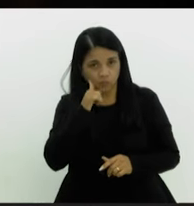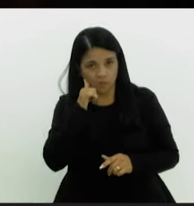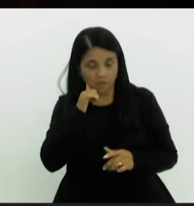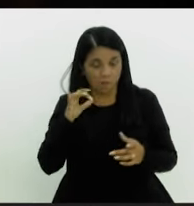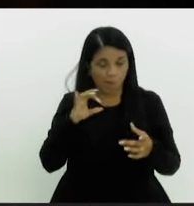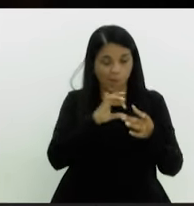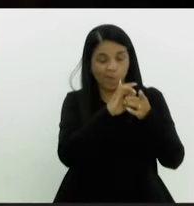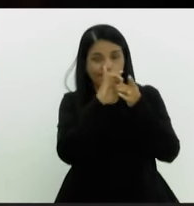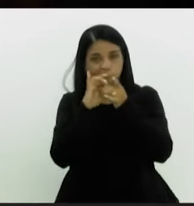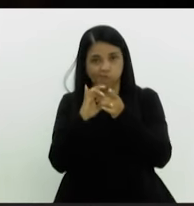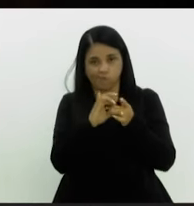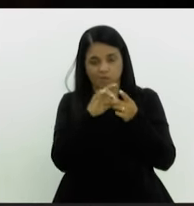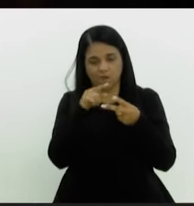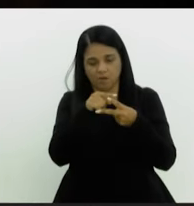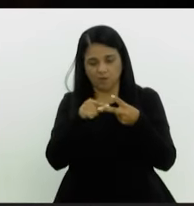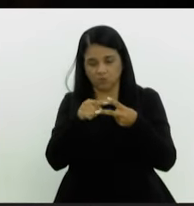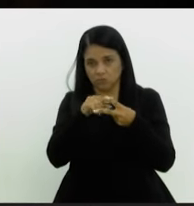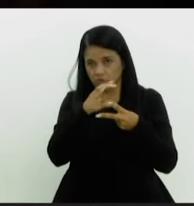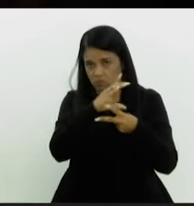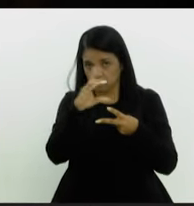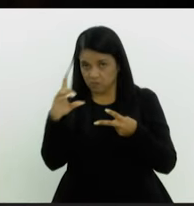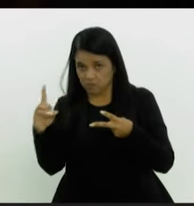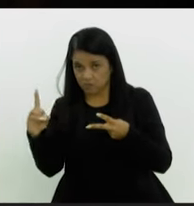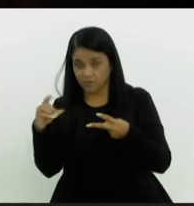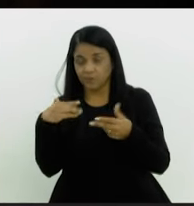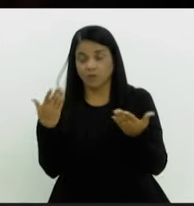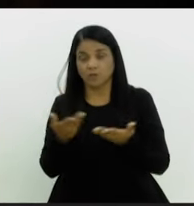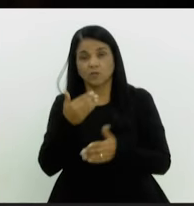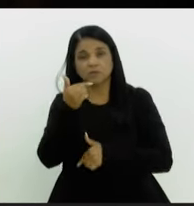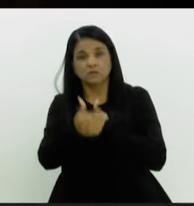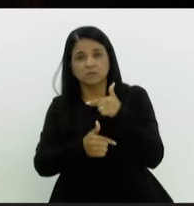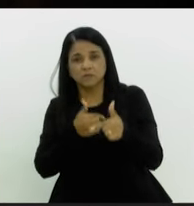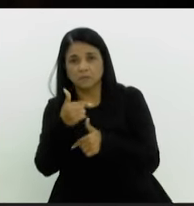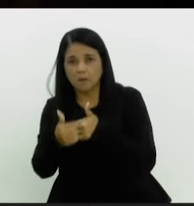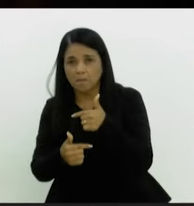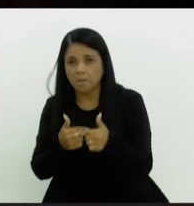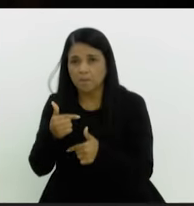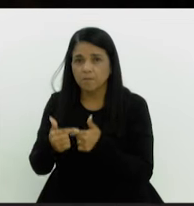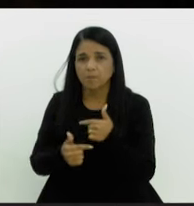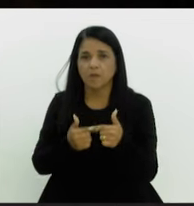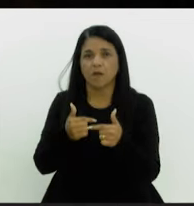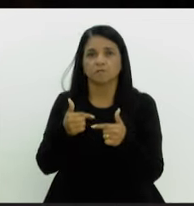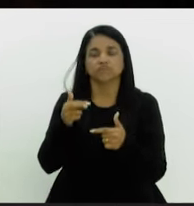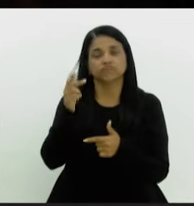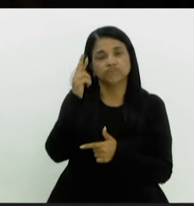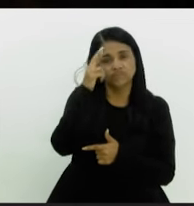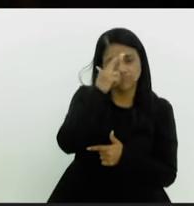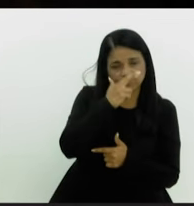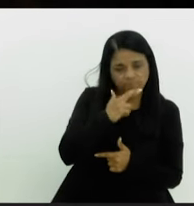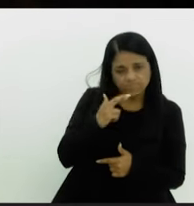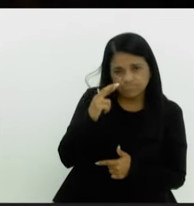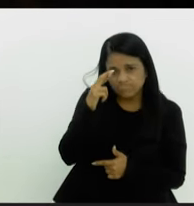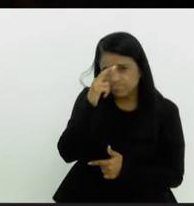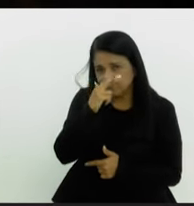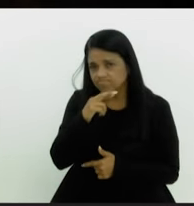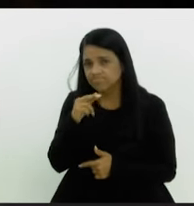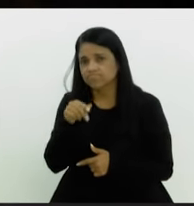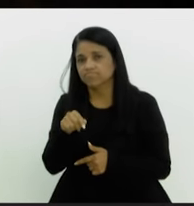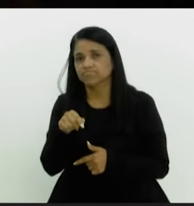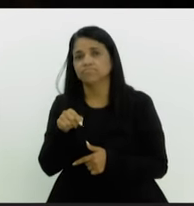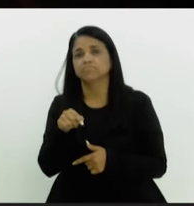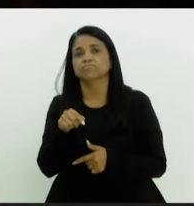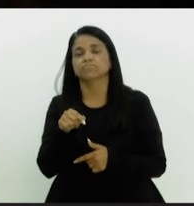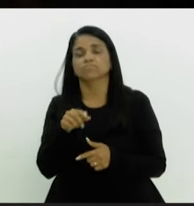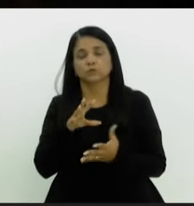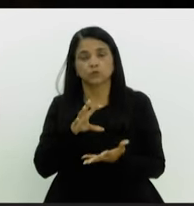né então hoje a gente faz um trabalho de de monitoramento através dos nossos